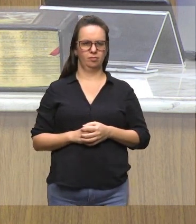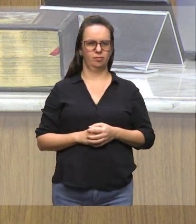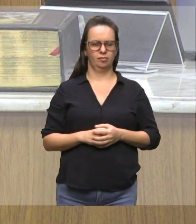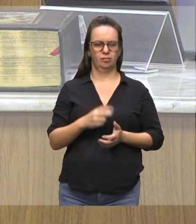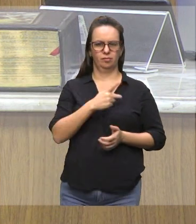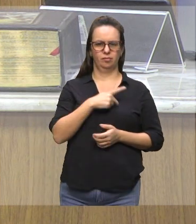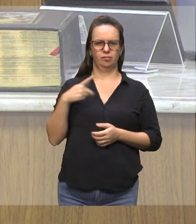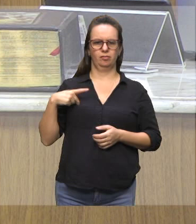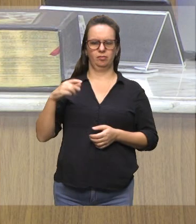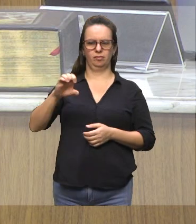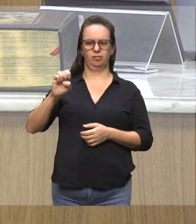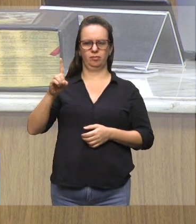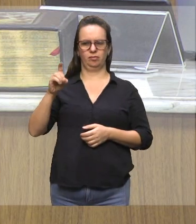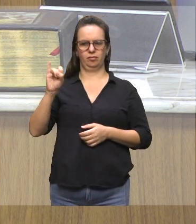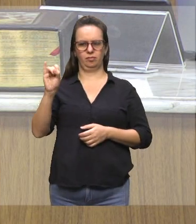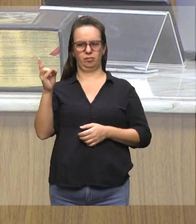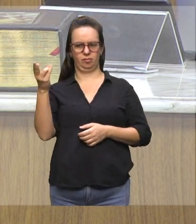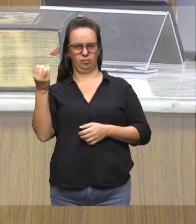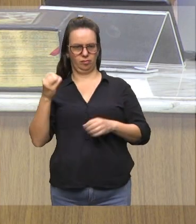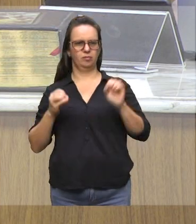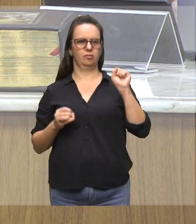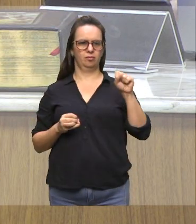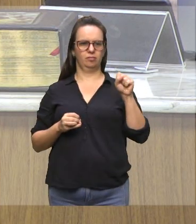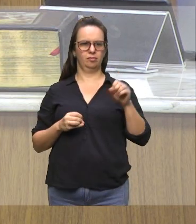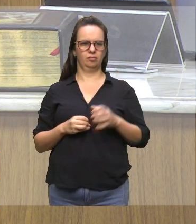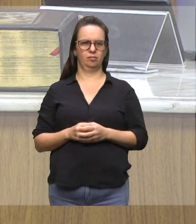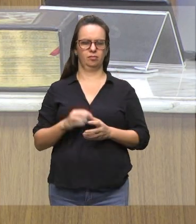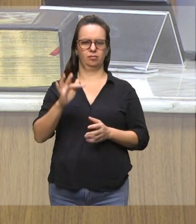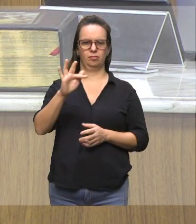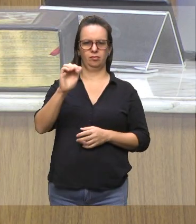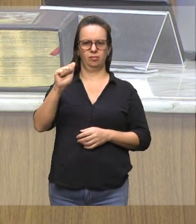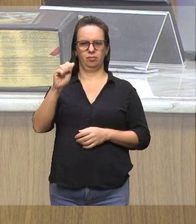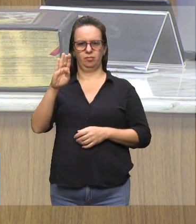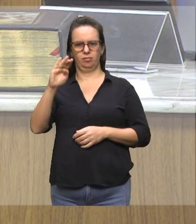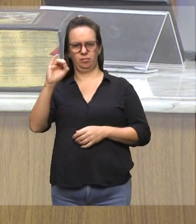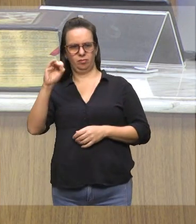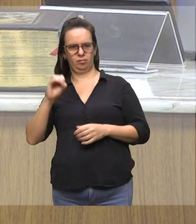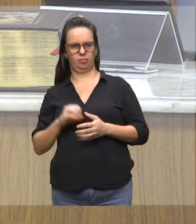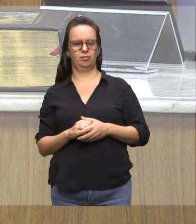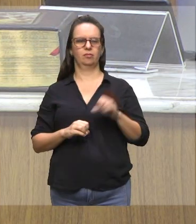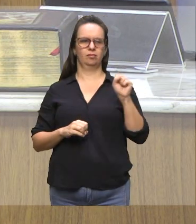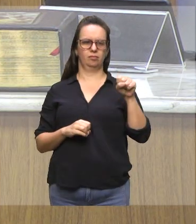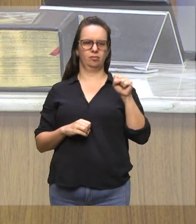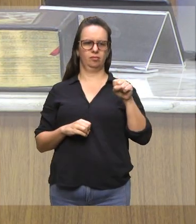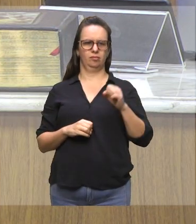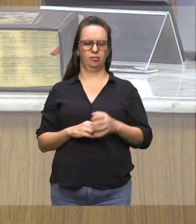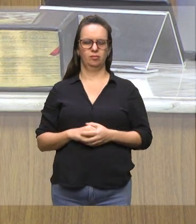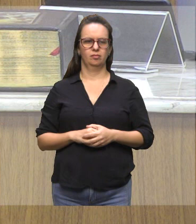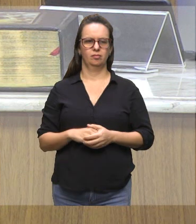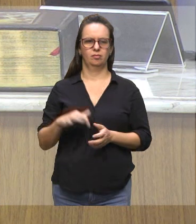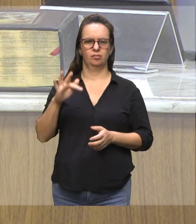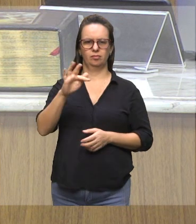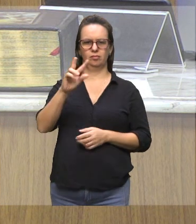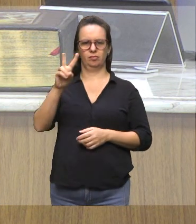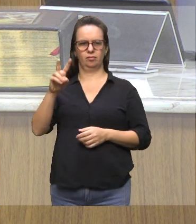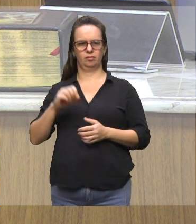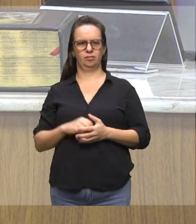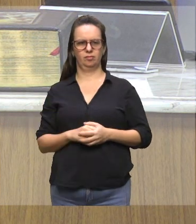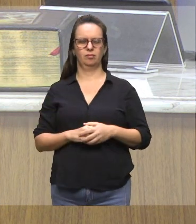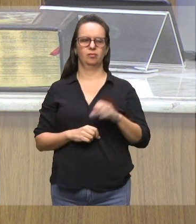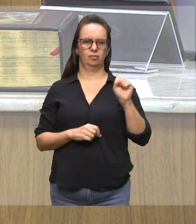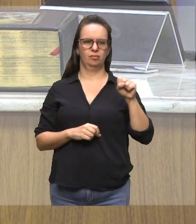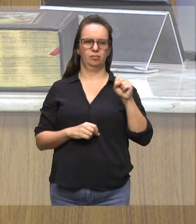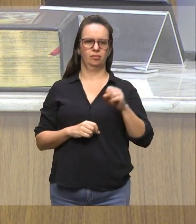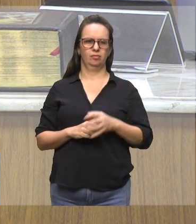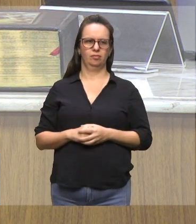Edson de Souza. Voto sim. Fábio Alex Nunes. Fabinho Alerta Verbal vota sim. Fernando Augusto Vieira de Souza. Voto